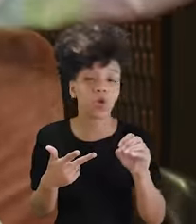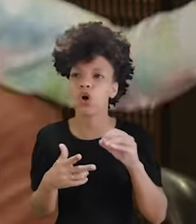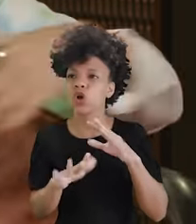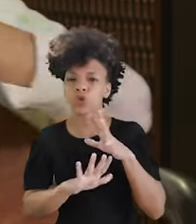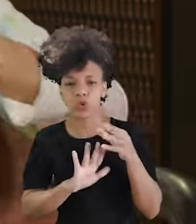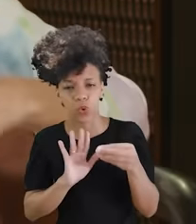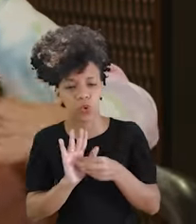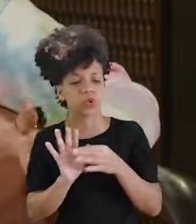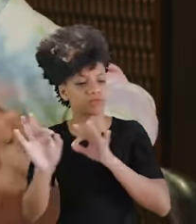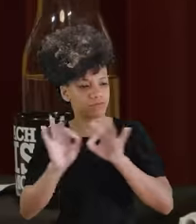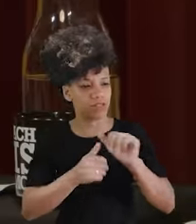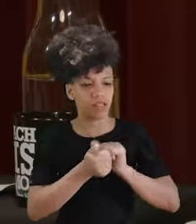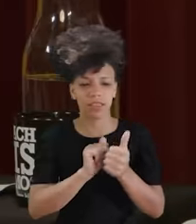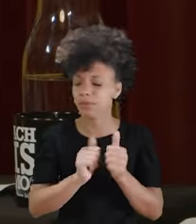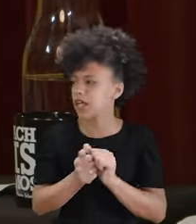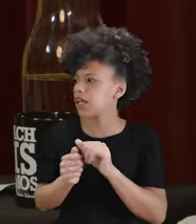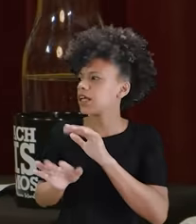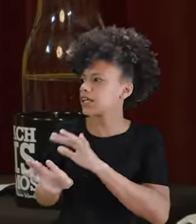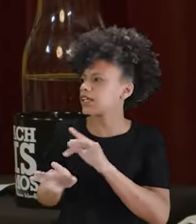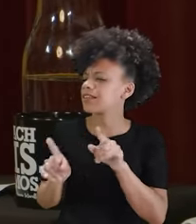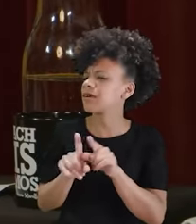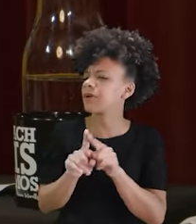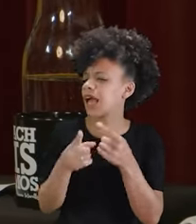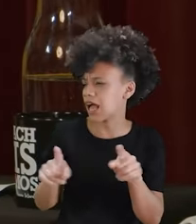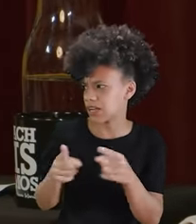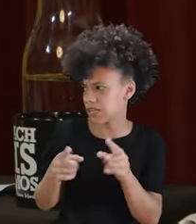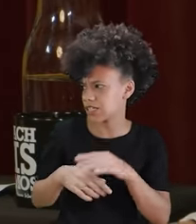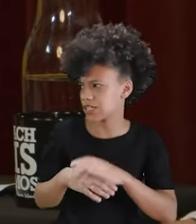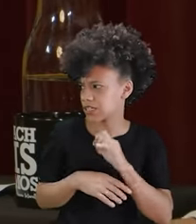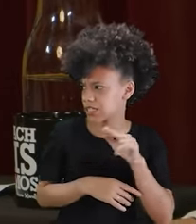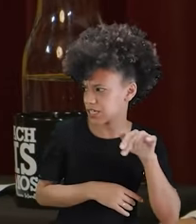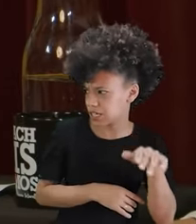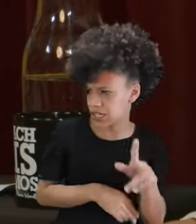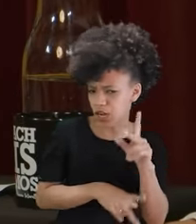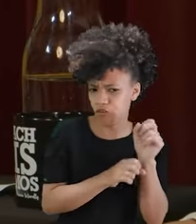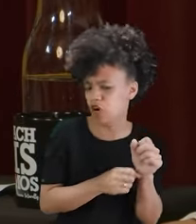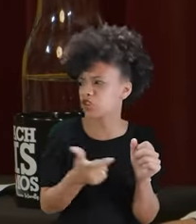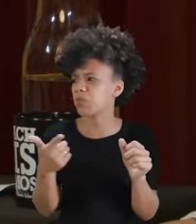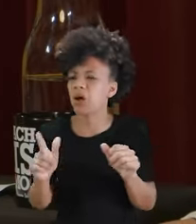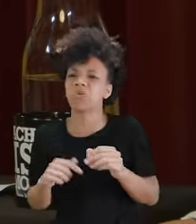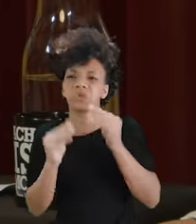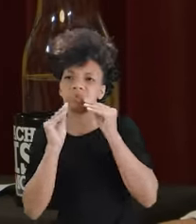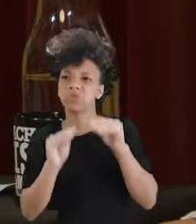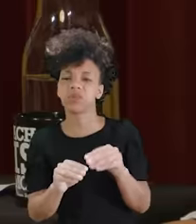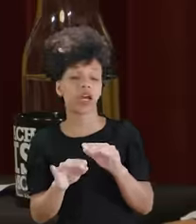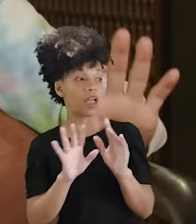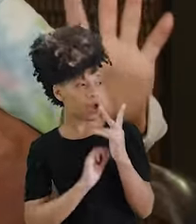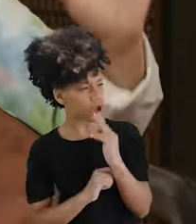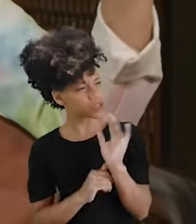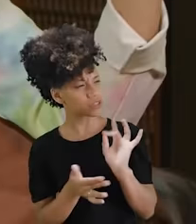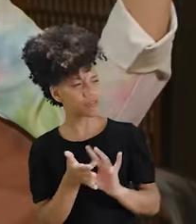aí toda equipe tem que entrar em ser uma coisa do tipo a música cigana para um é muito forte para outro é